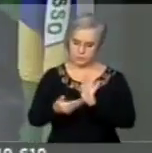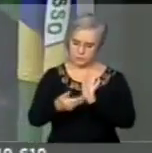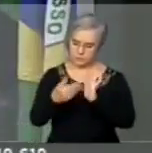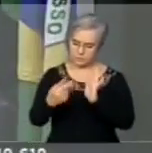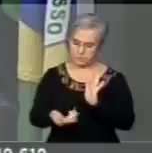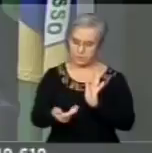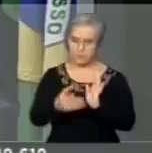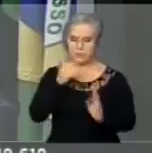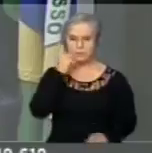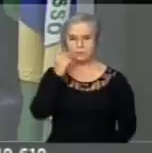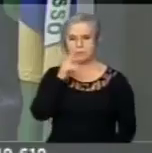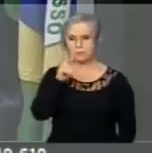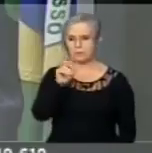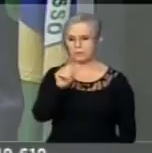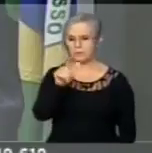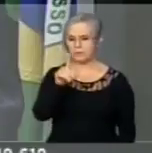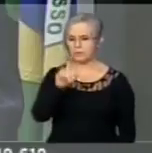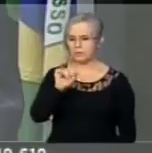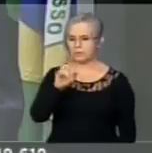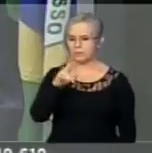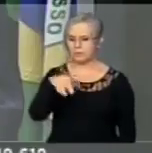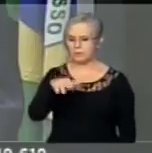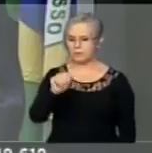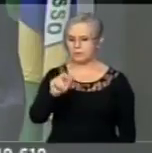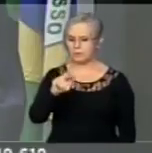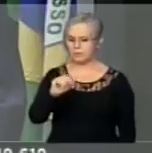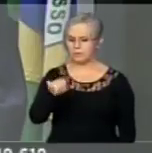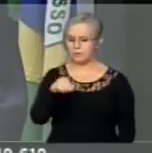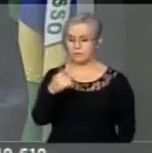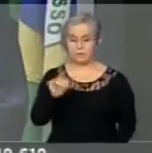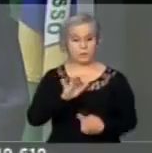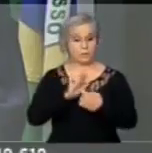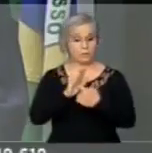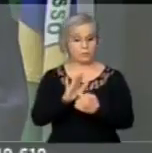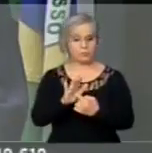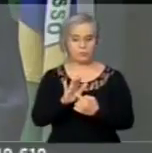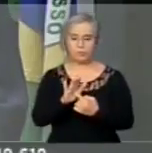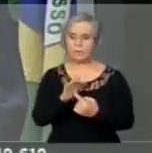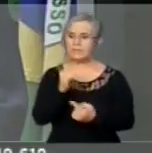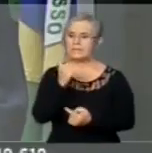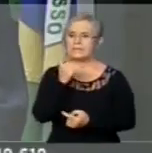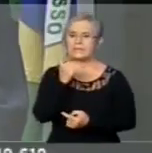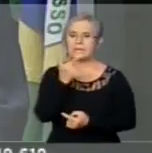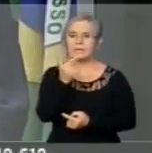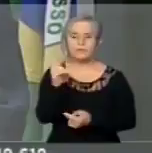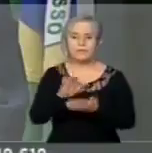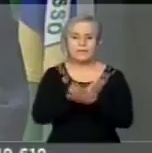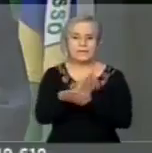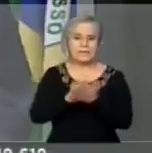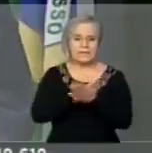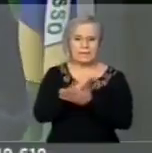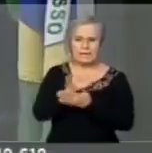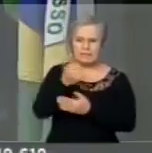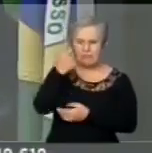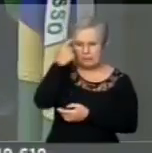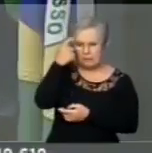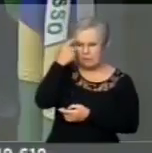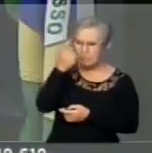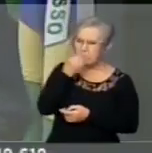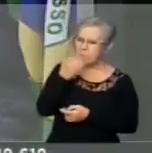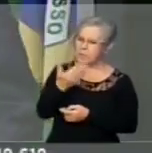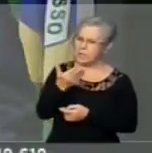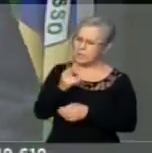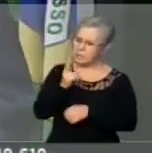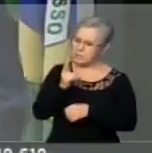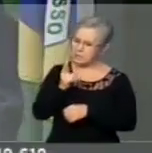o deputado Valdir Maranhão mostrou não ter o mínimo de bom senso e de equilíbrio para presidir a Câmara